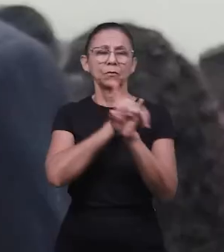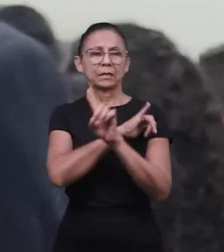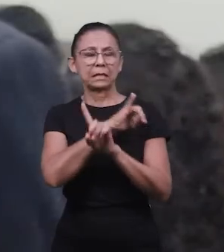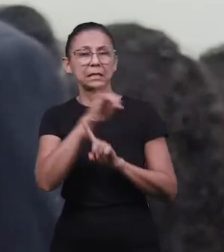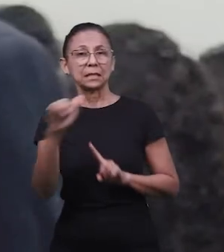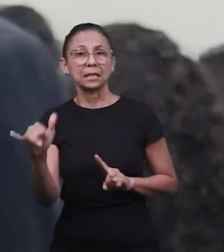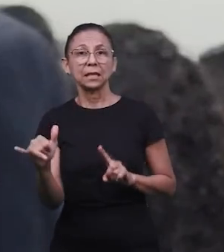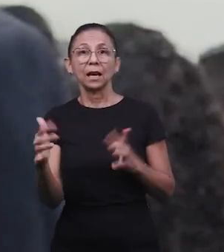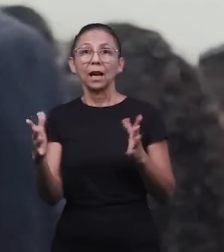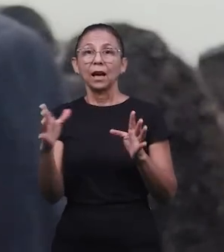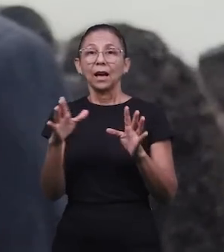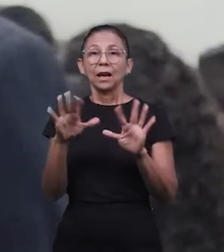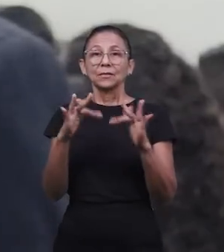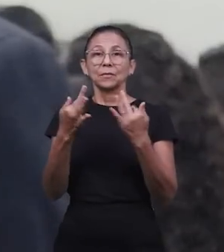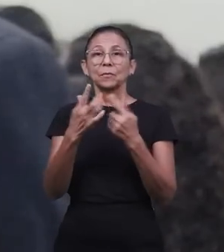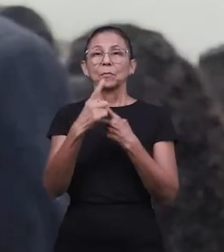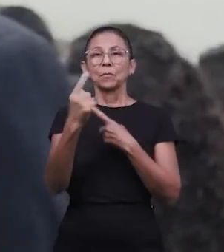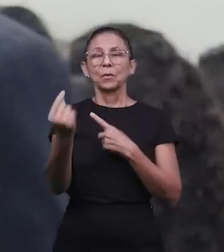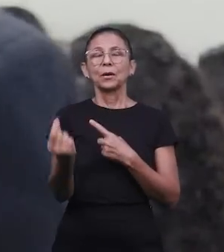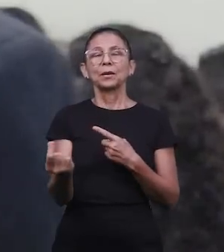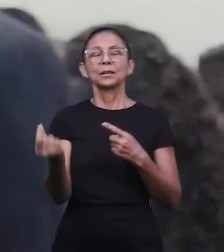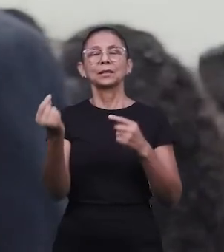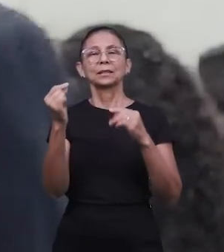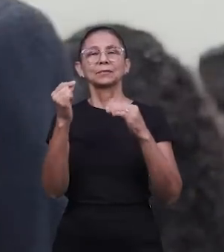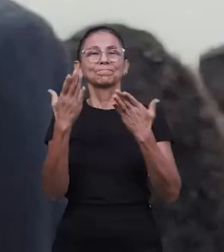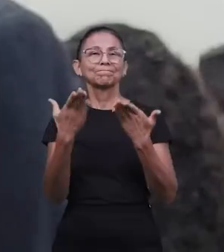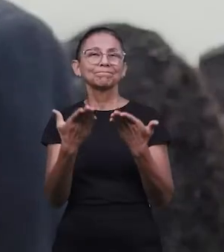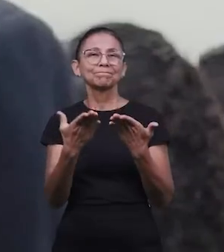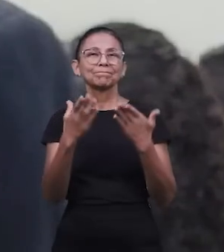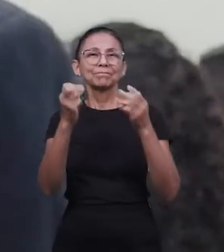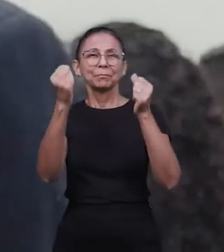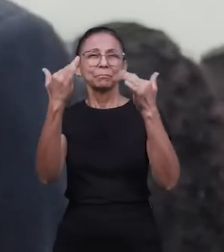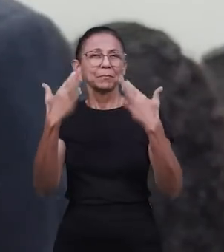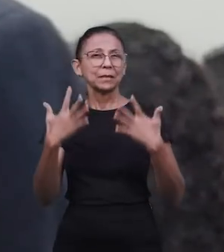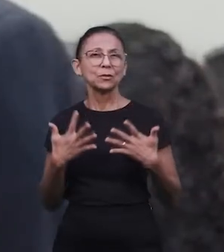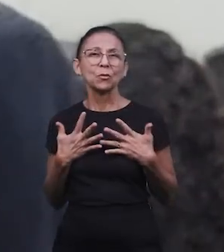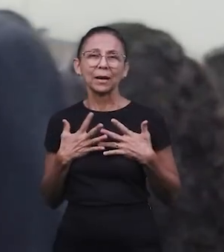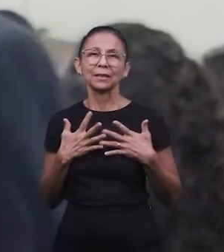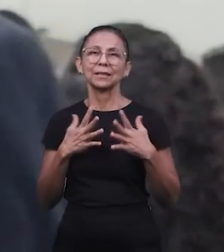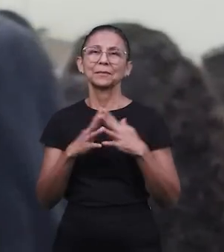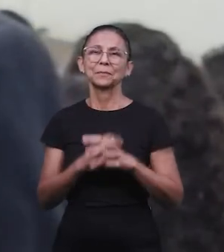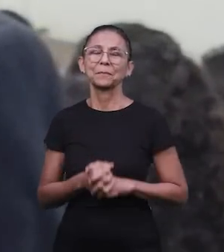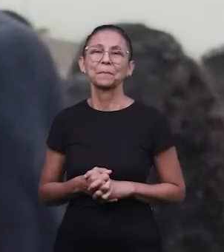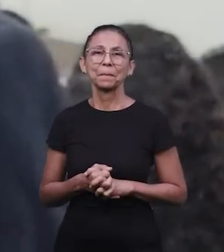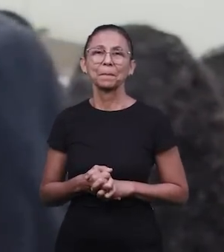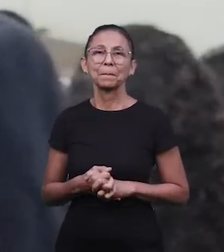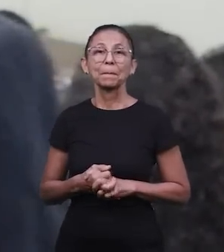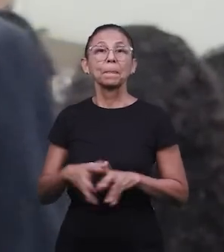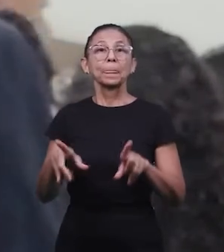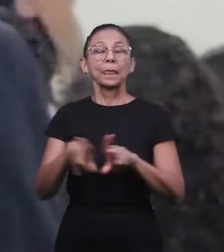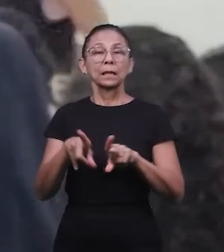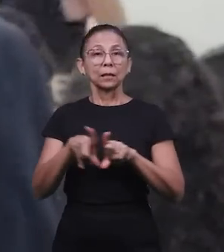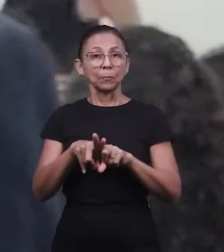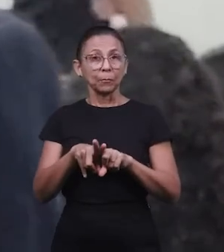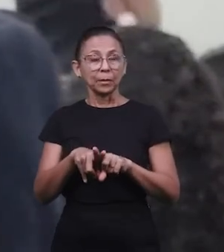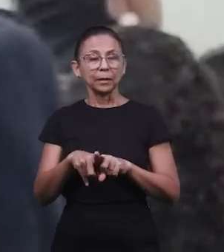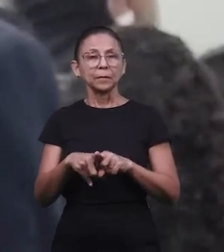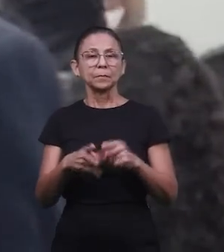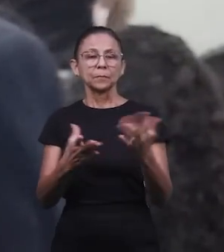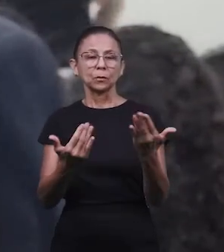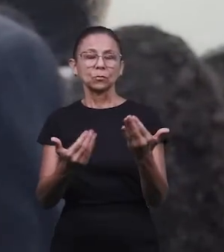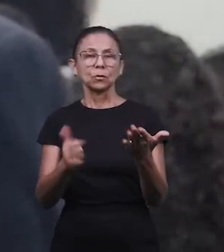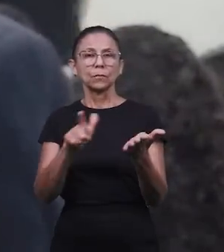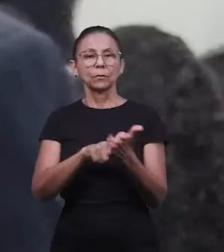mensagem profética, e as famílias saíram renovadas aqui na casa do Senhor. E tivemos também a entrega de convite,